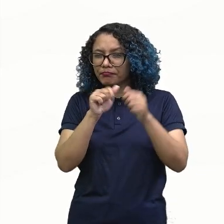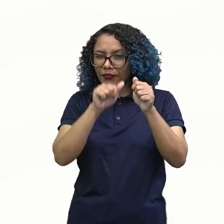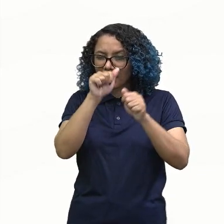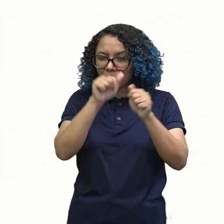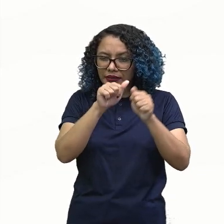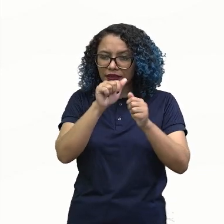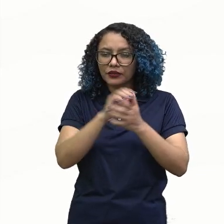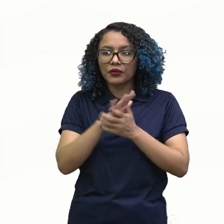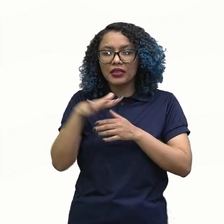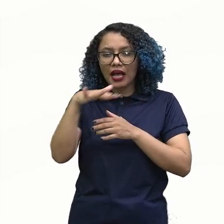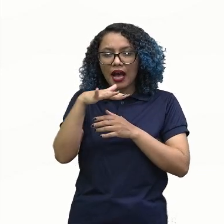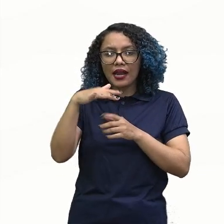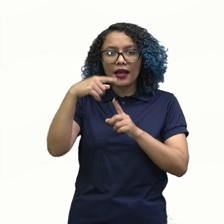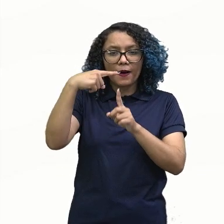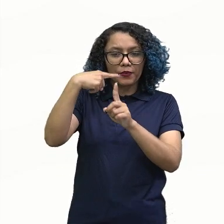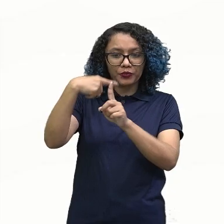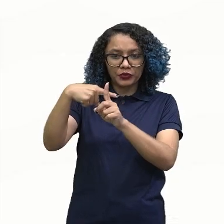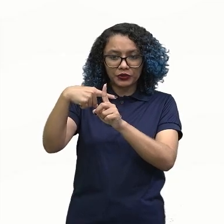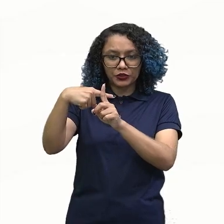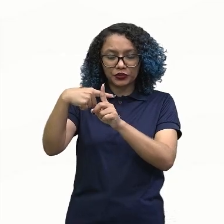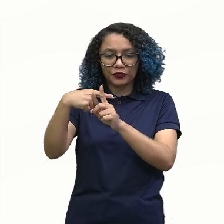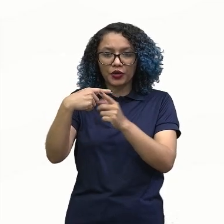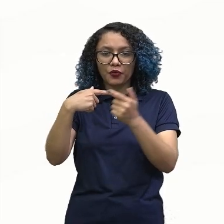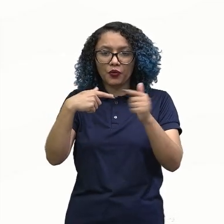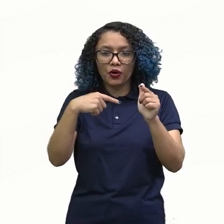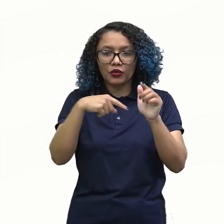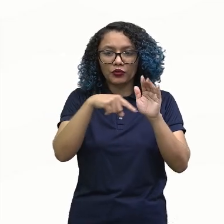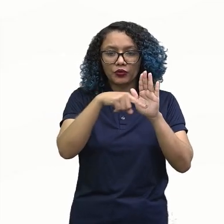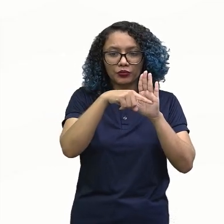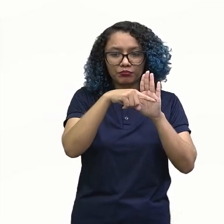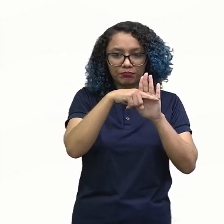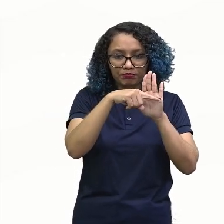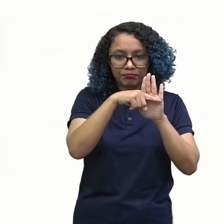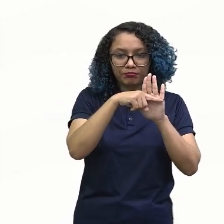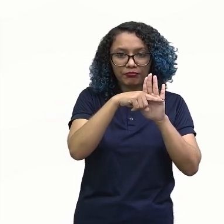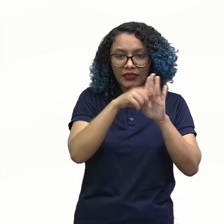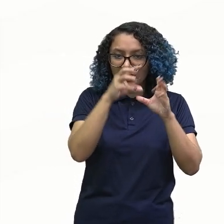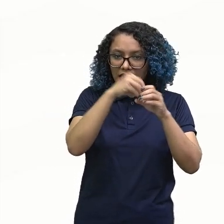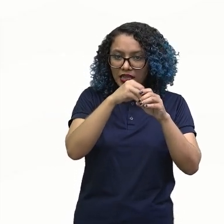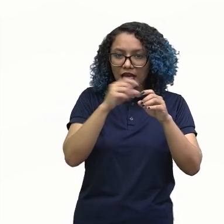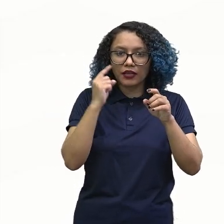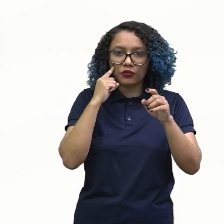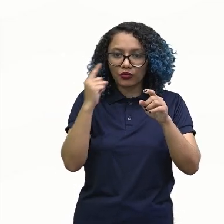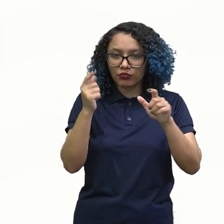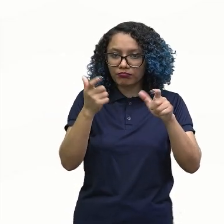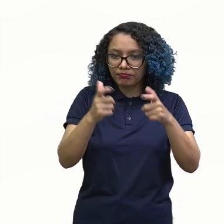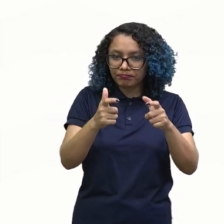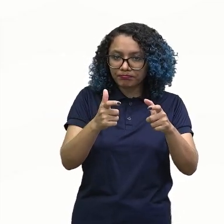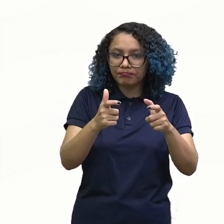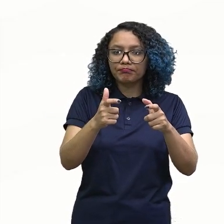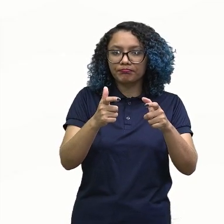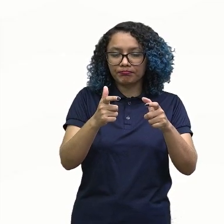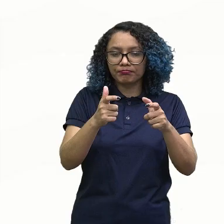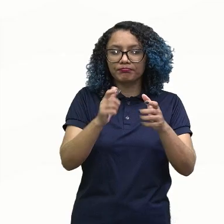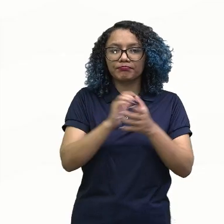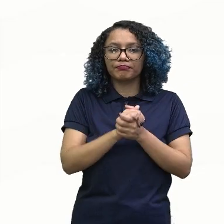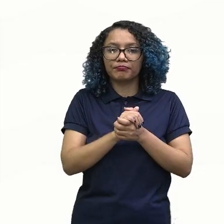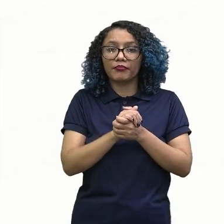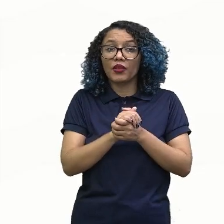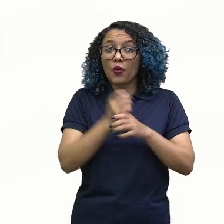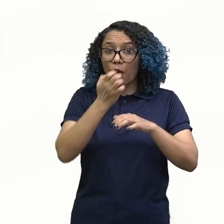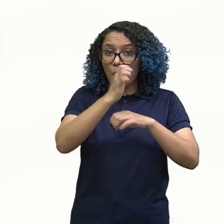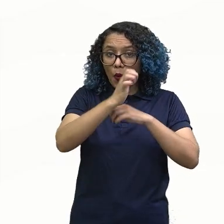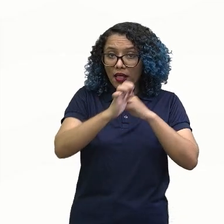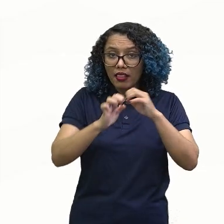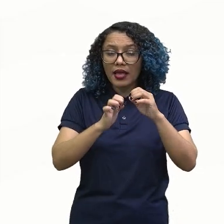polo positivo para o negativo num circuito externo, mesmo que os elétrons se movam